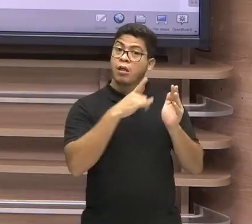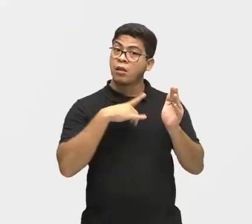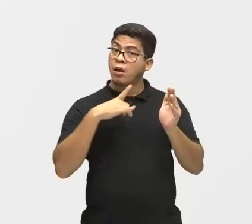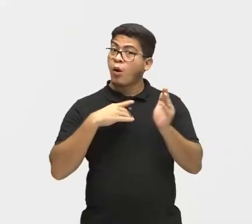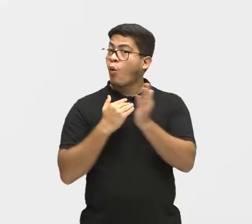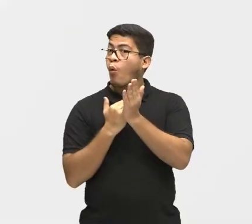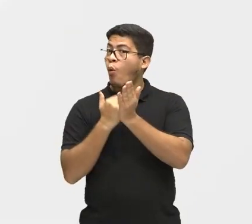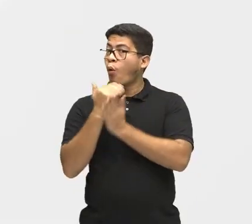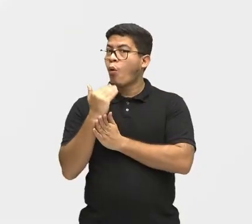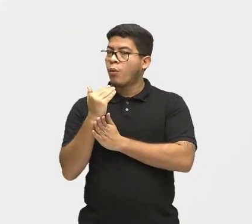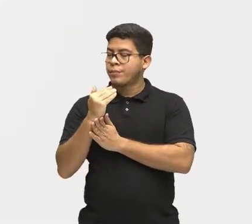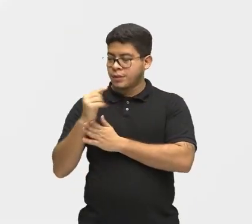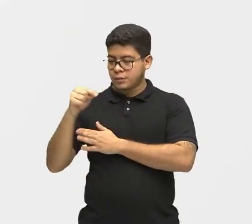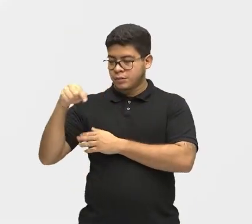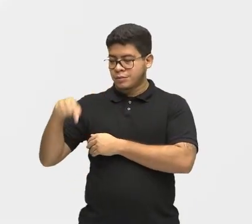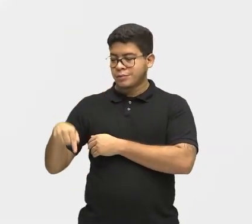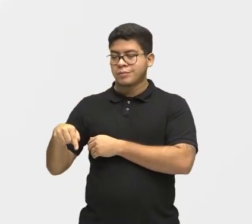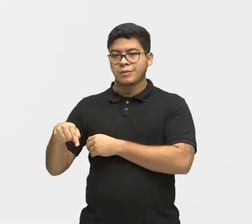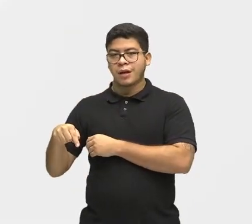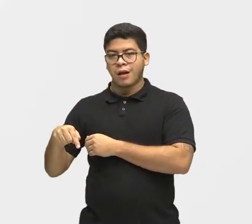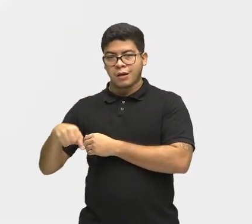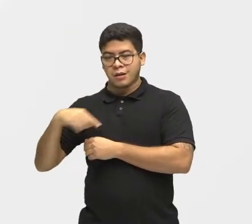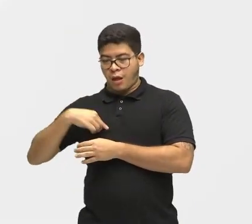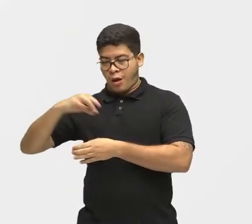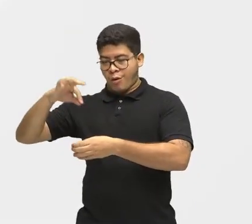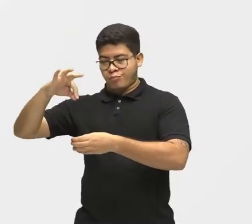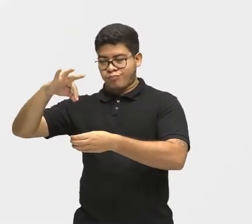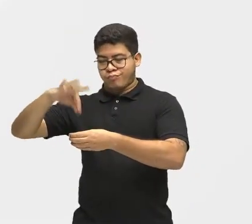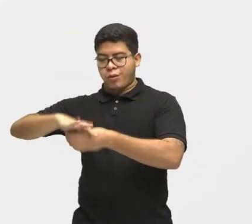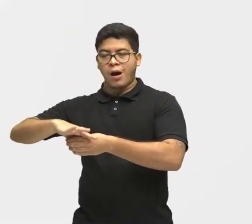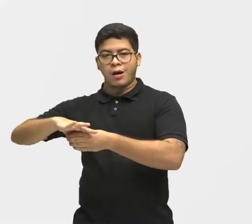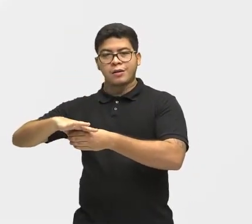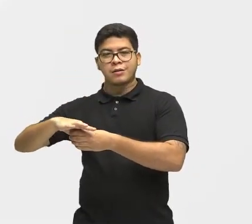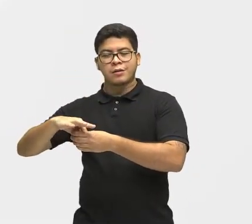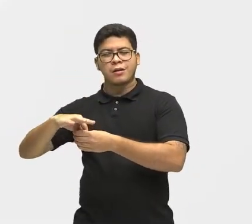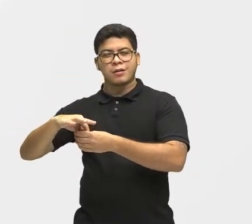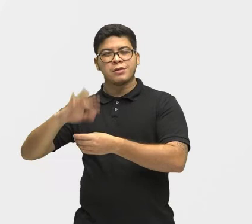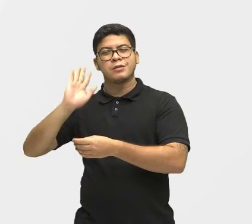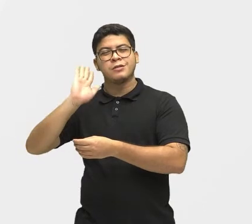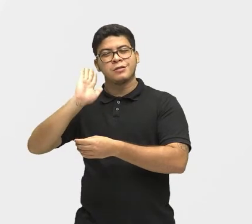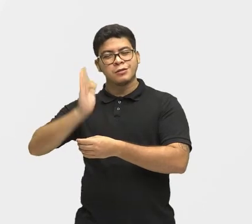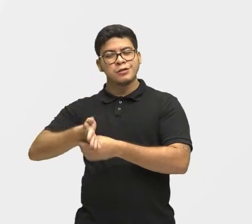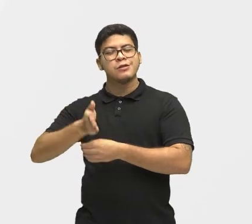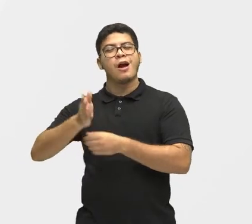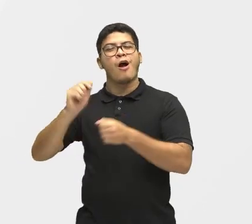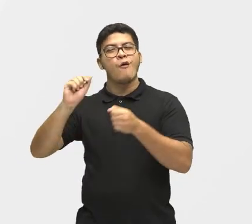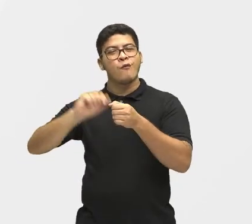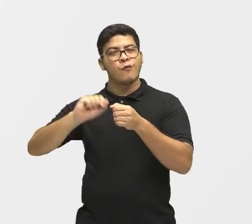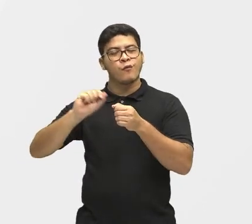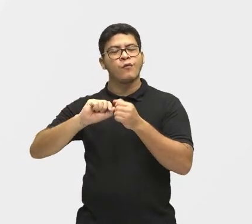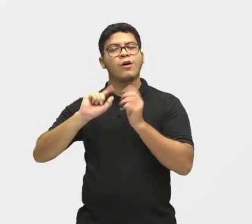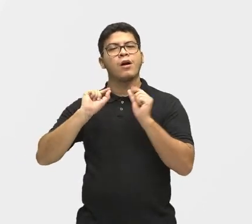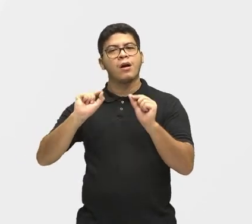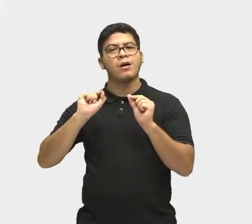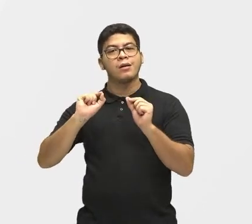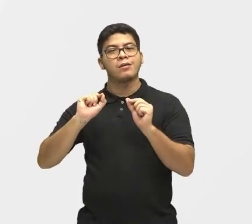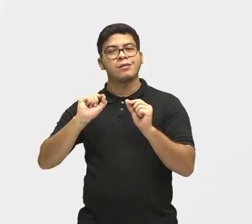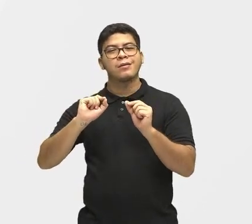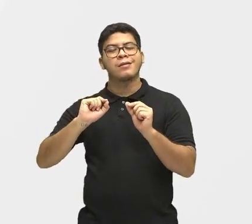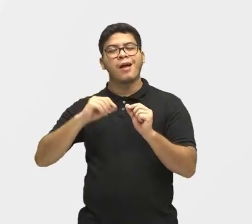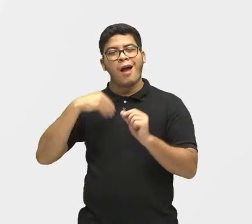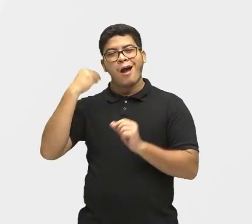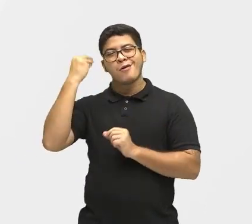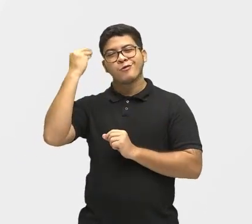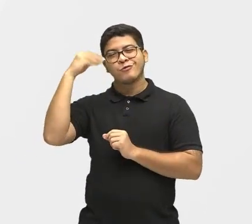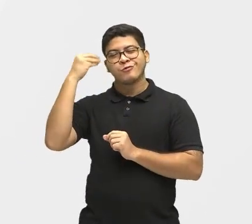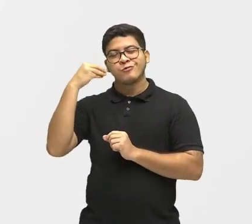semente. Olha só a germinação das sementes. Quem nunca fez, se ainda não fez, ainda dá tempo para fazer, aquele